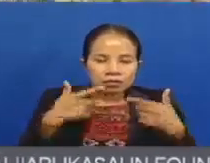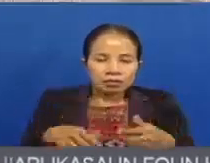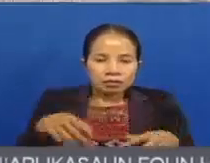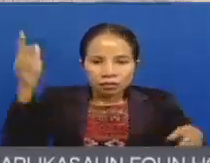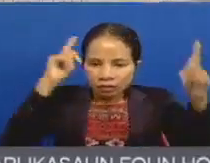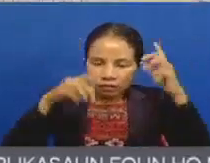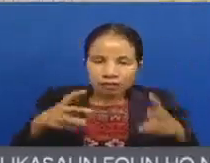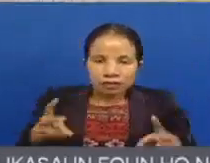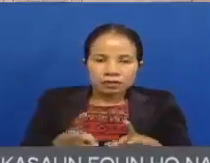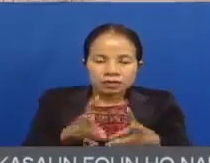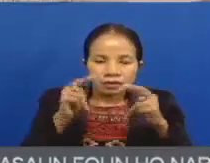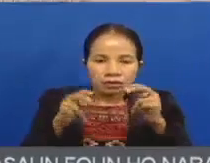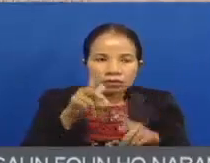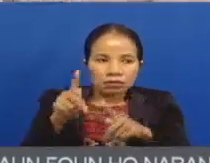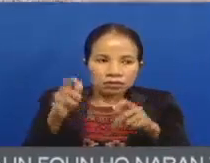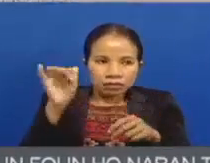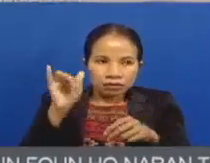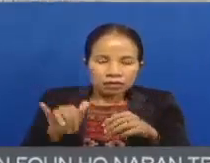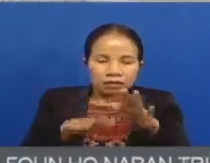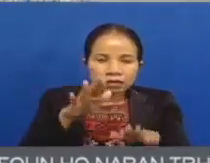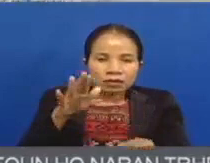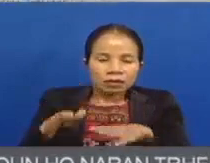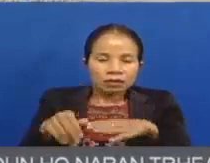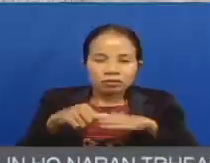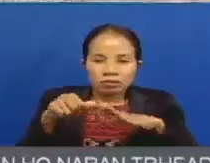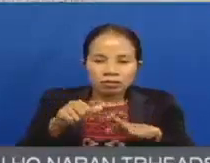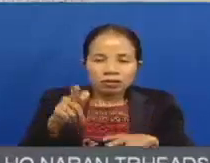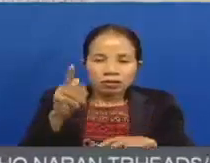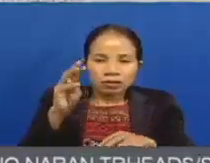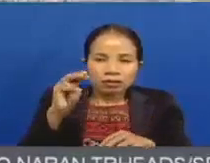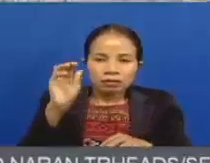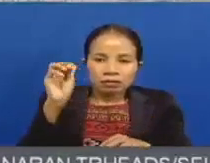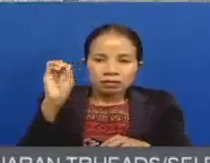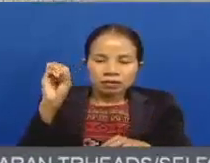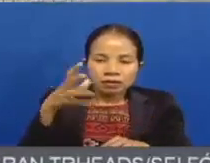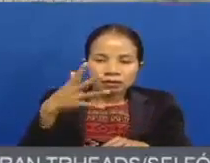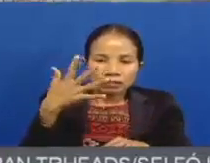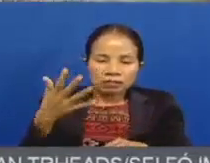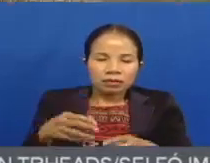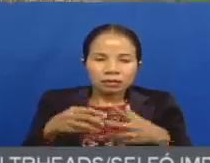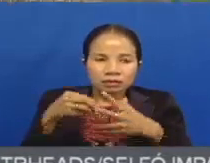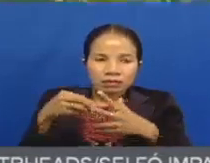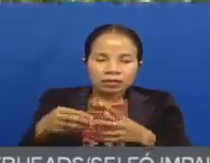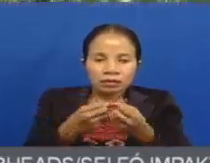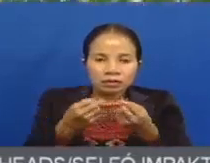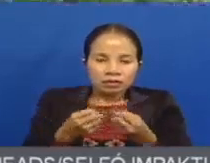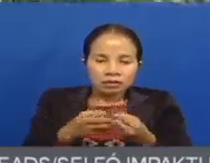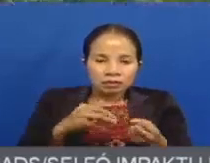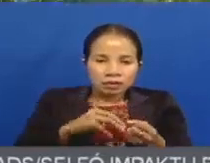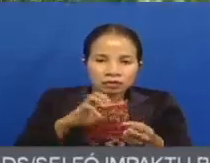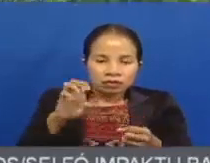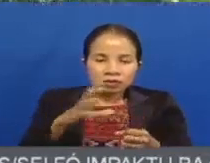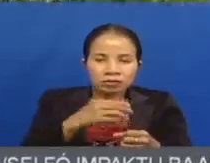Problema estrada obriga a comunidade Sira tem que ir lá ao quilômetros Sanulo Recem Lima, Liu-Liu e Hasuku Manusae